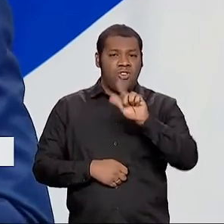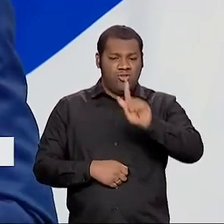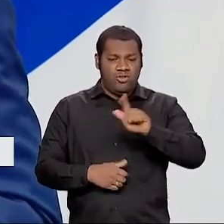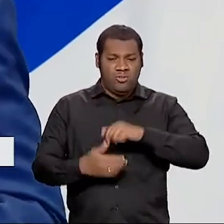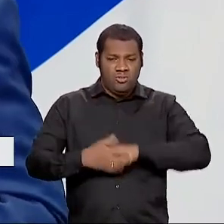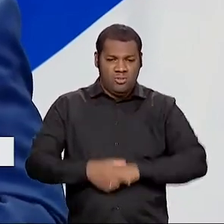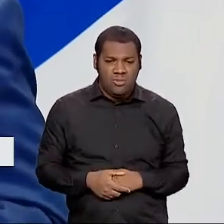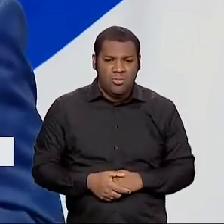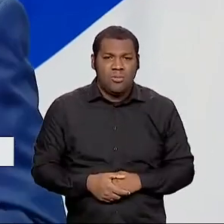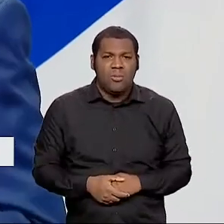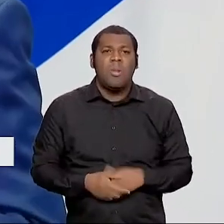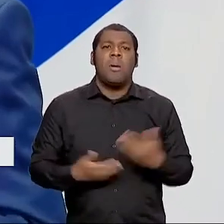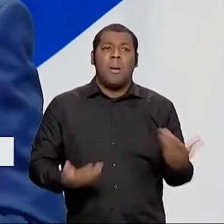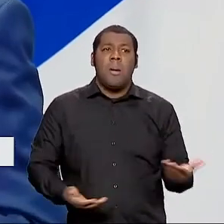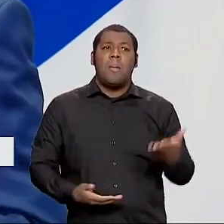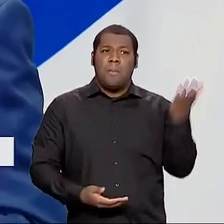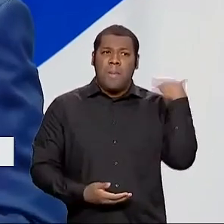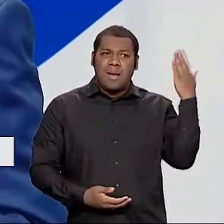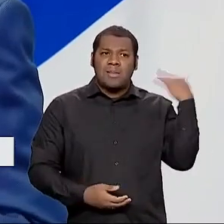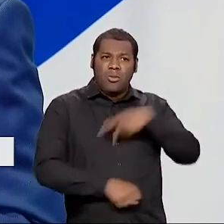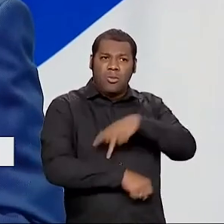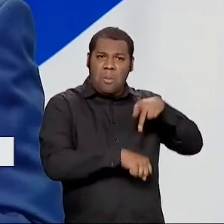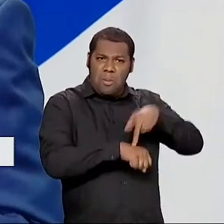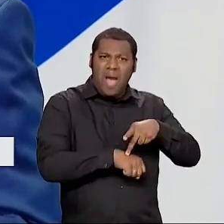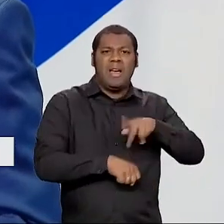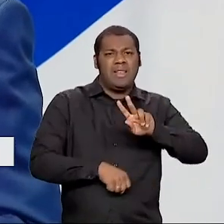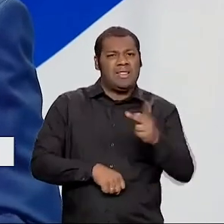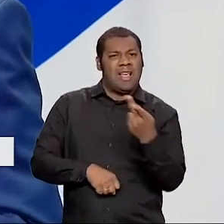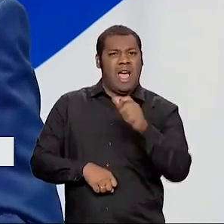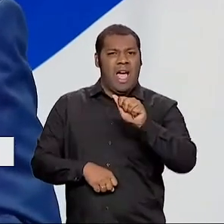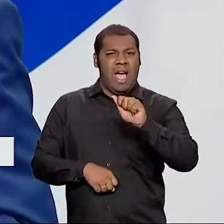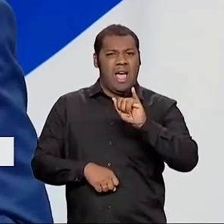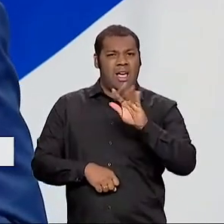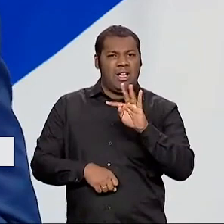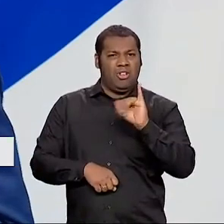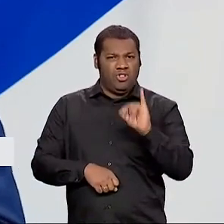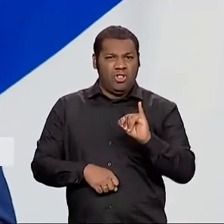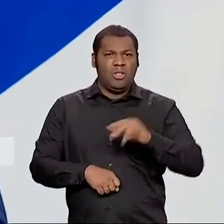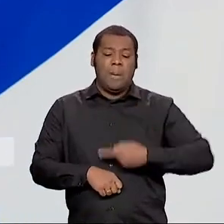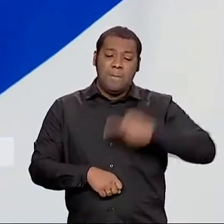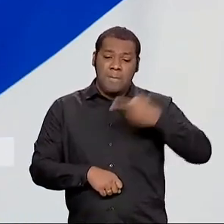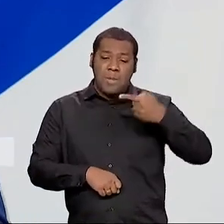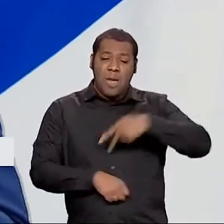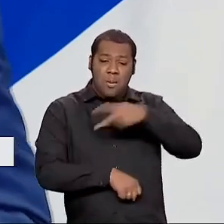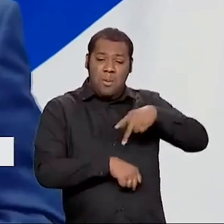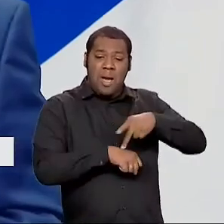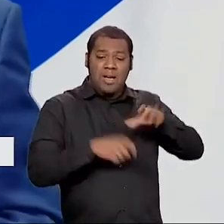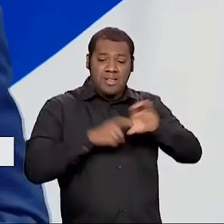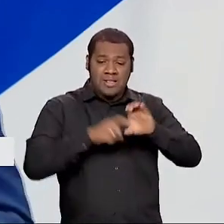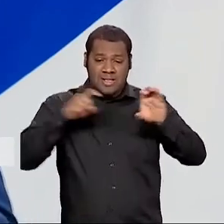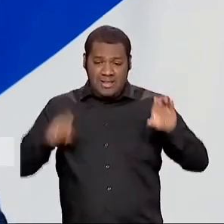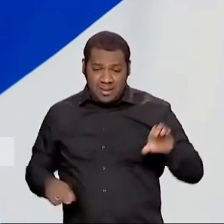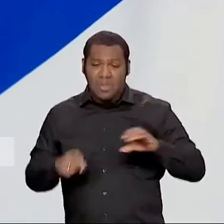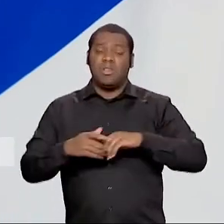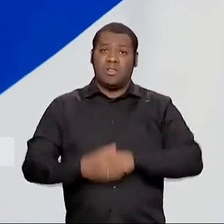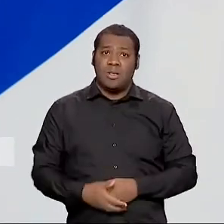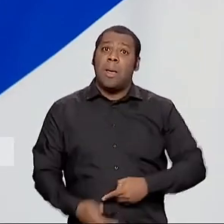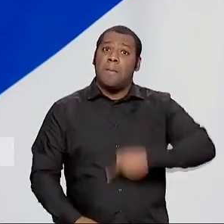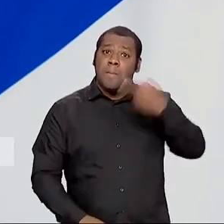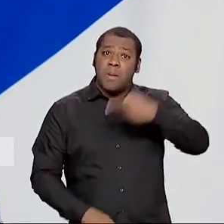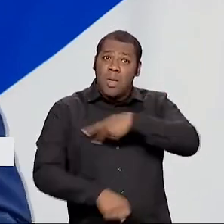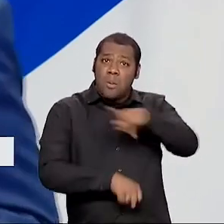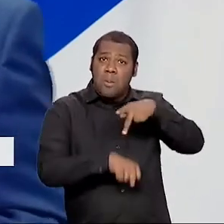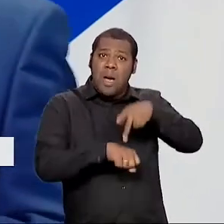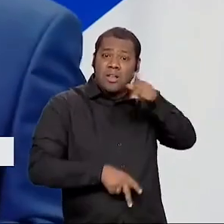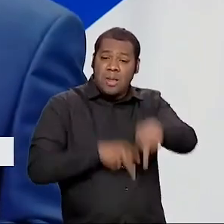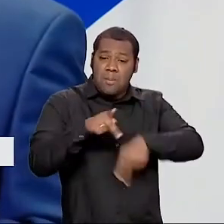primeiro país a conquistar a independência. Ele paga o preço de ser o primeiro país em que os negros se libertaram,